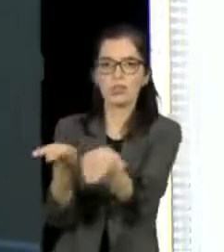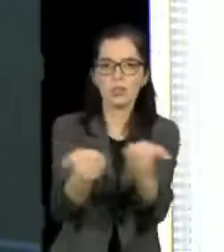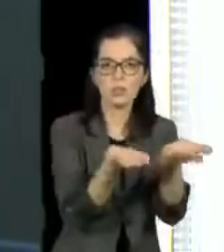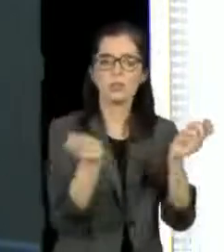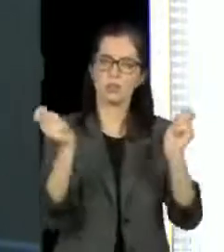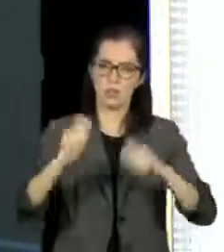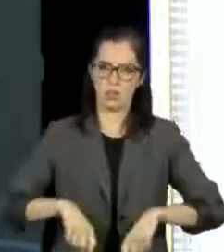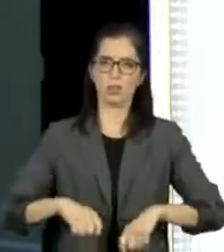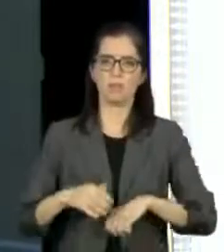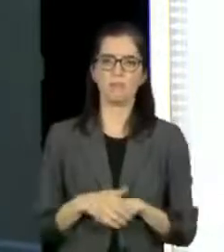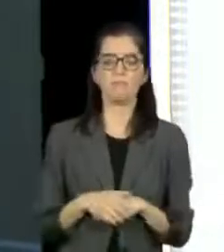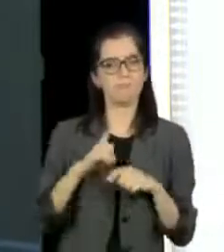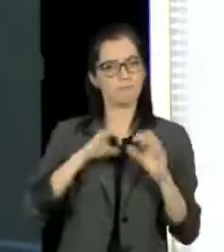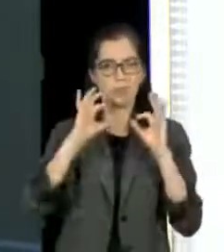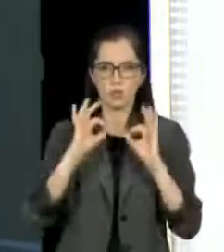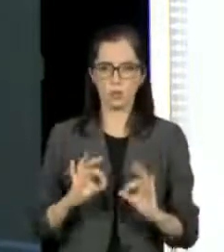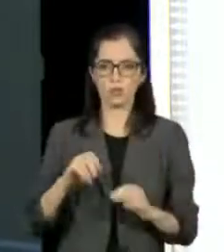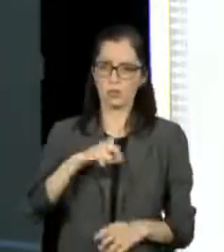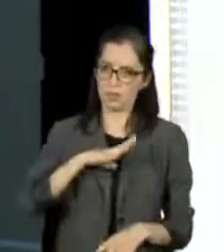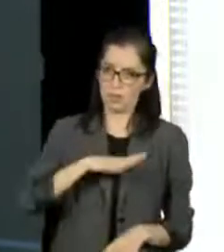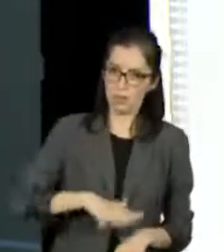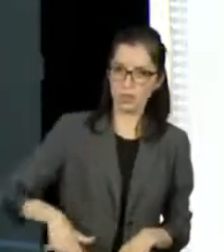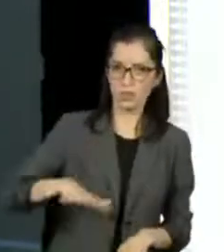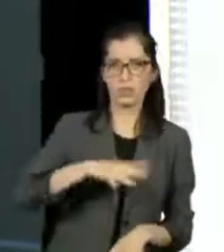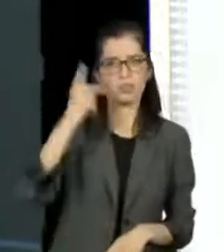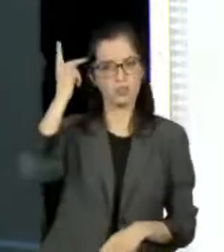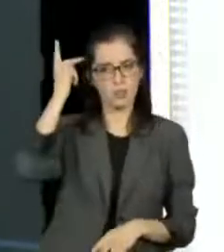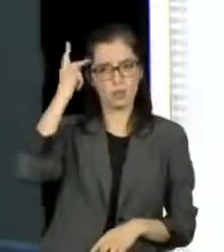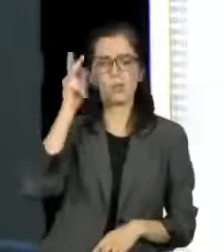que a cidade de São Paulo também vai vencer essa questão assim que a vacina foram